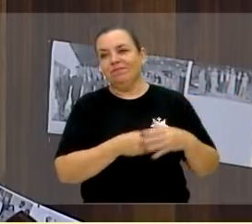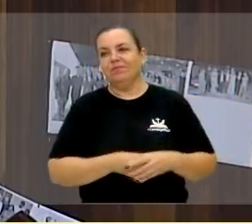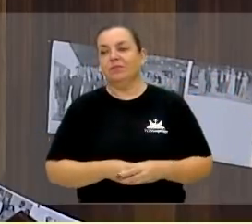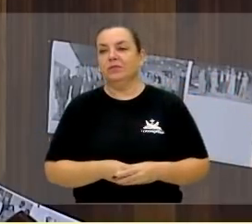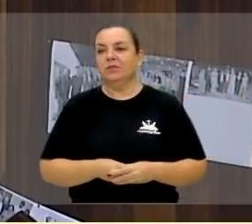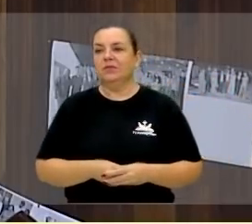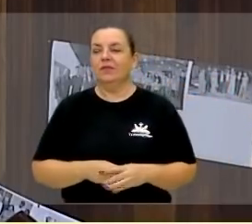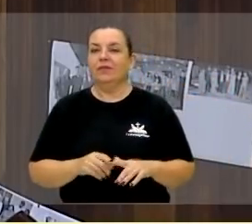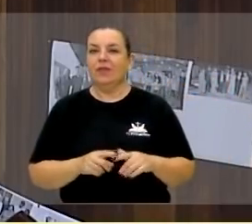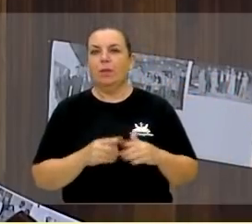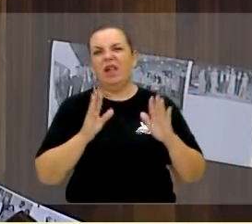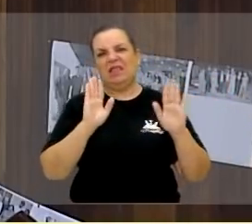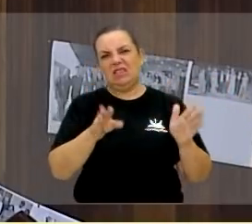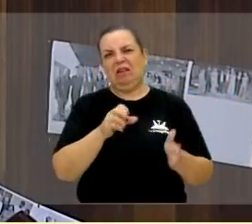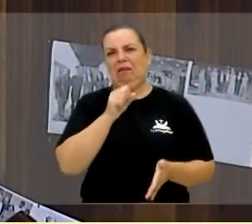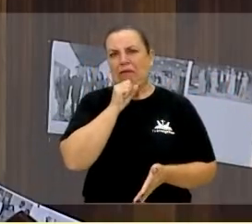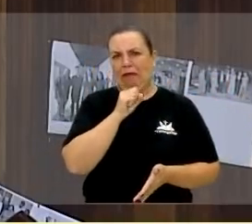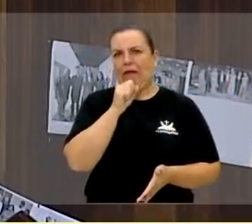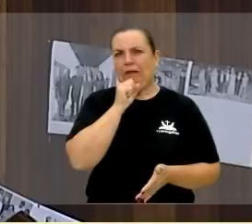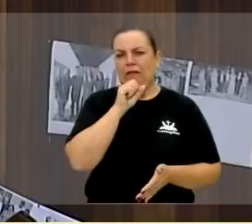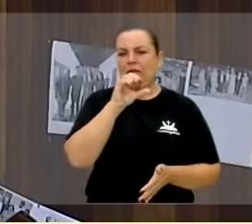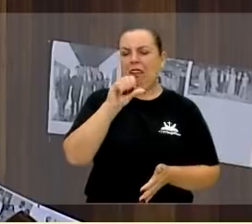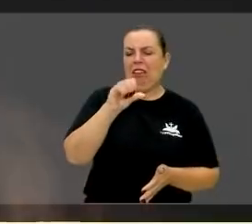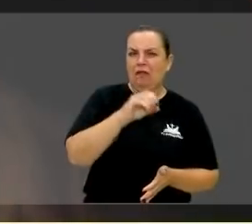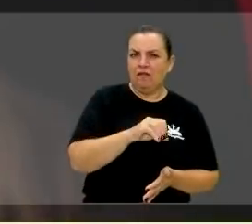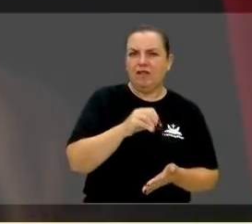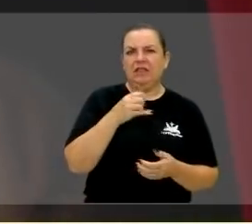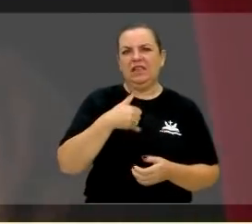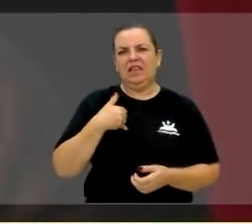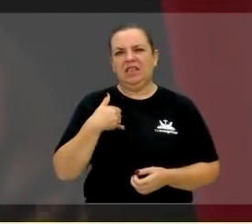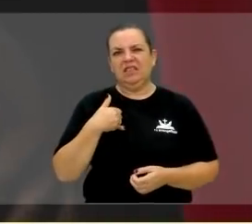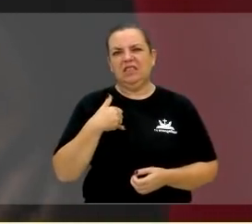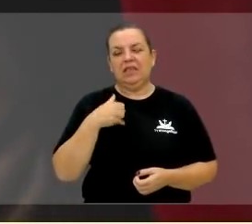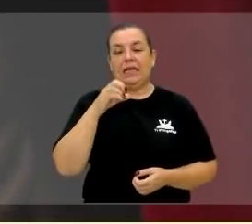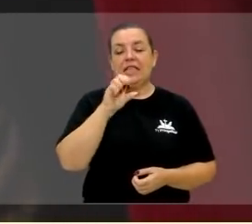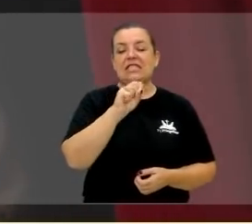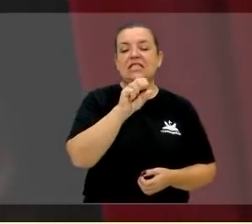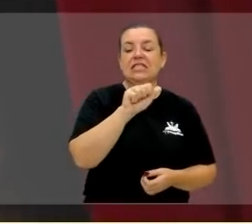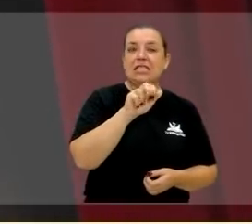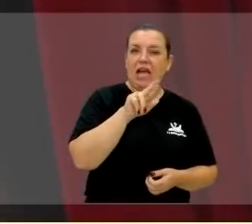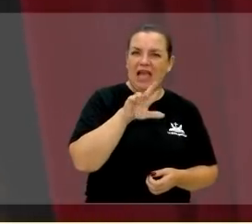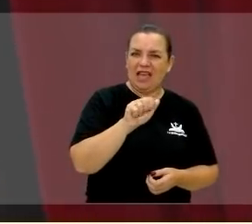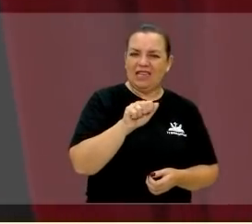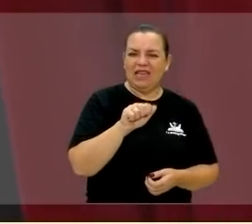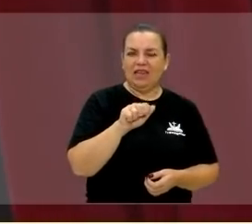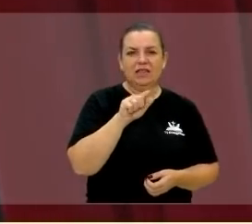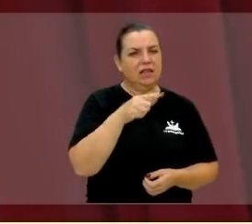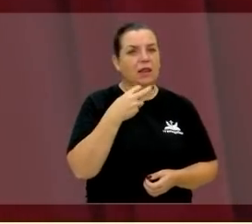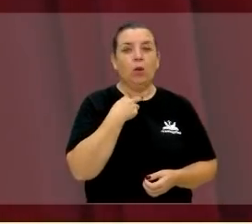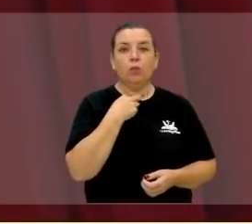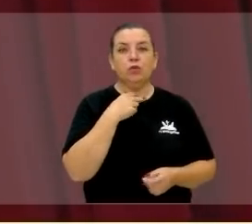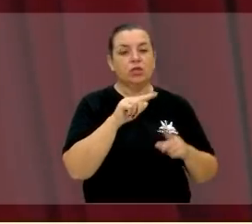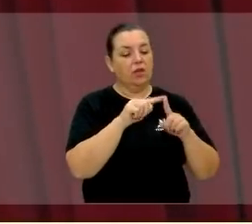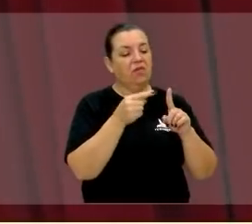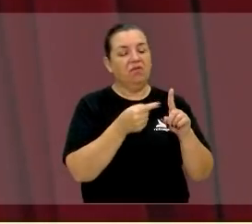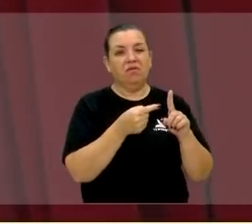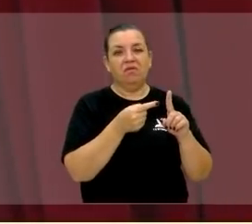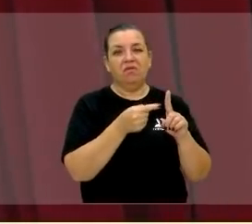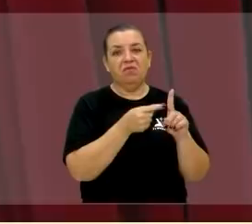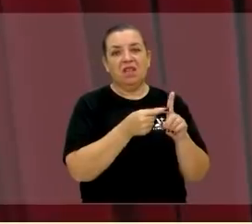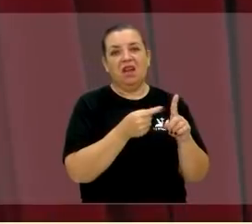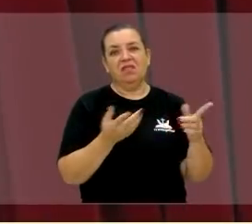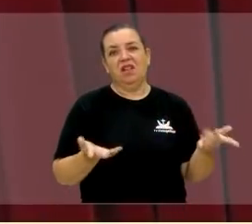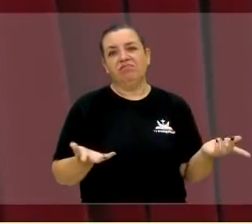Só que ele já estava com quase 90 anos, e Sarai era estéril, E